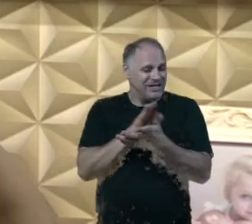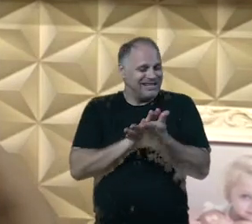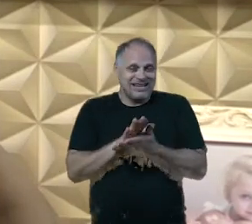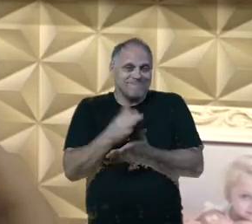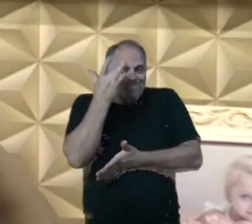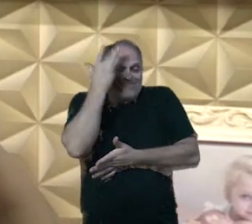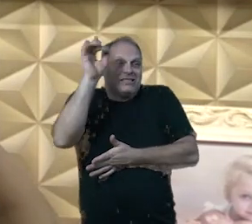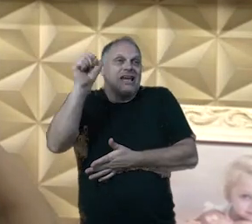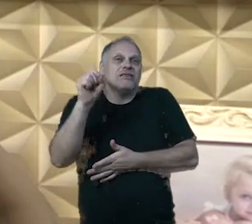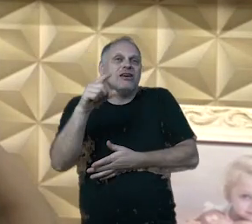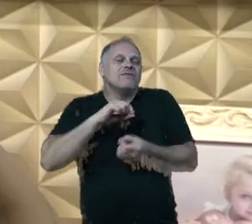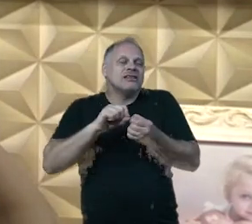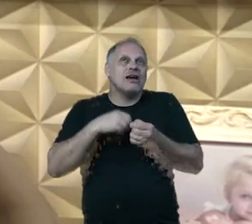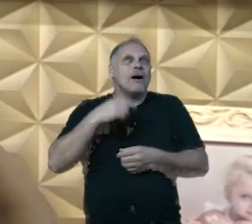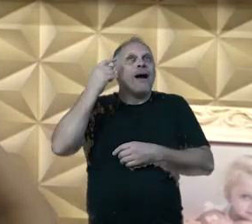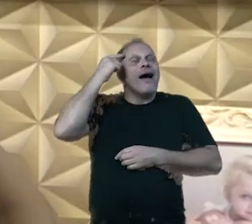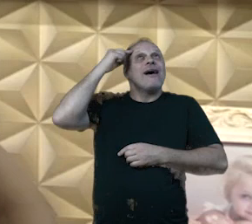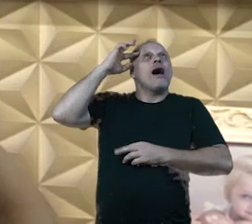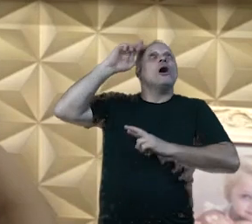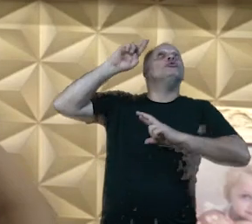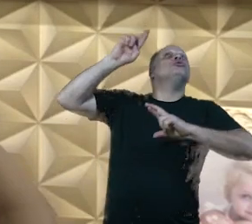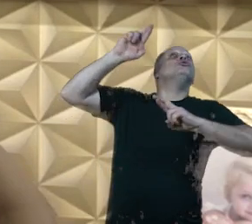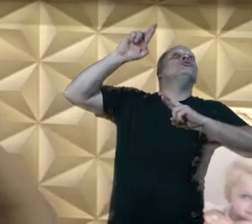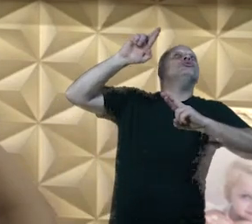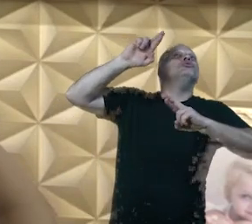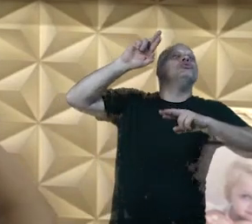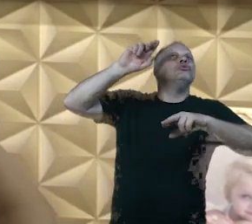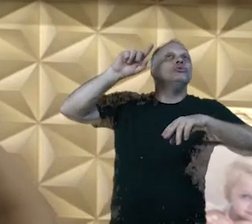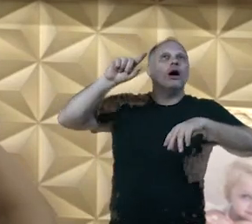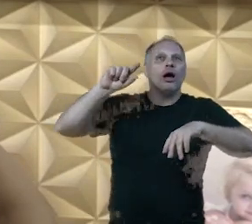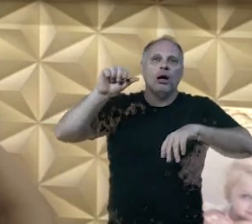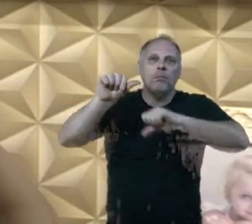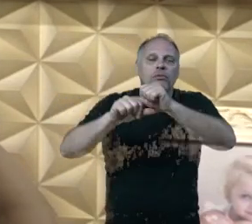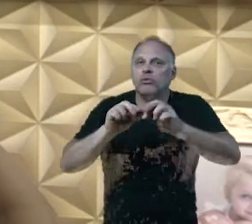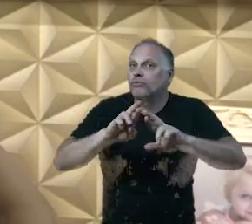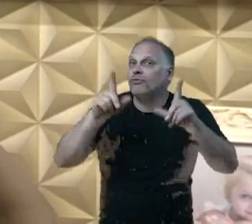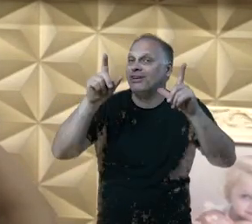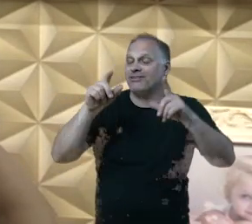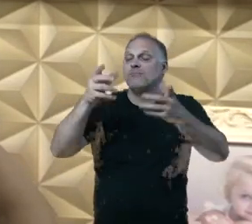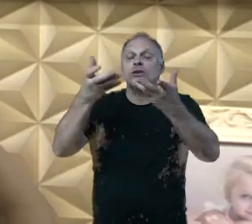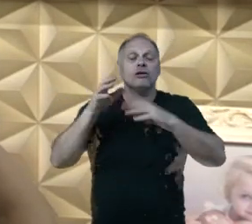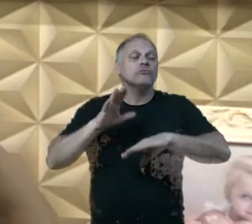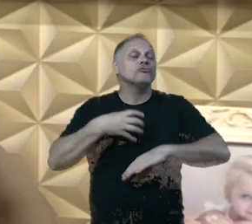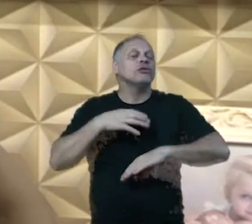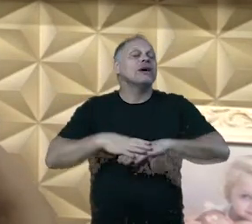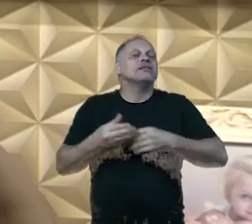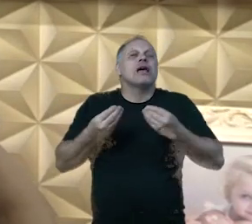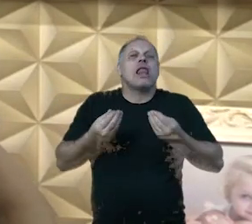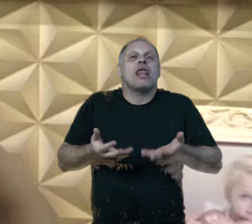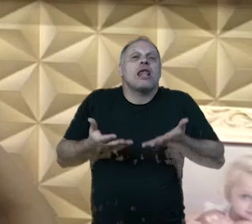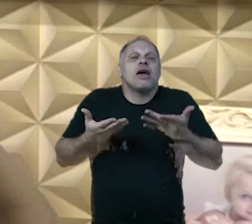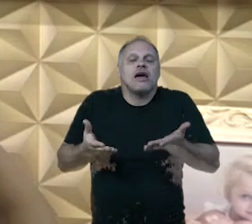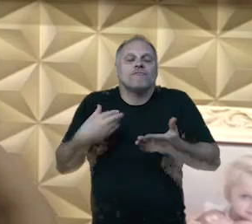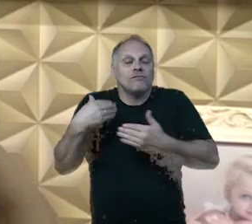tu não sabe. Eu não quero botar expectativas para não me frustrar, assim. Eu quero tentar levar de uma forma mais leve possível. Claro que vai me ajudar o que